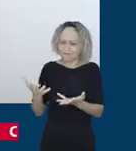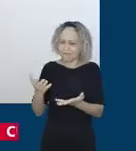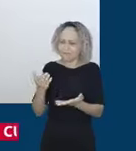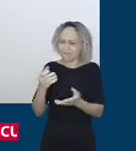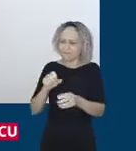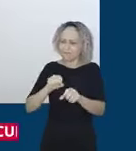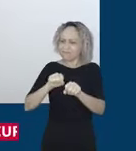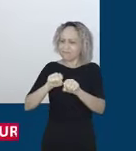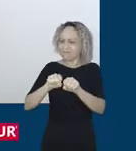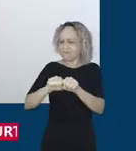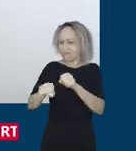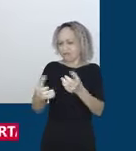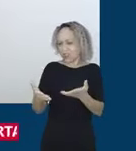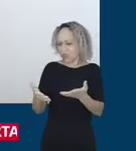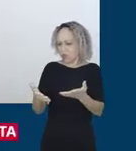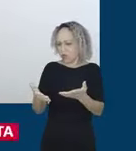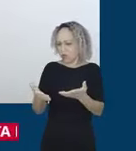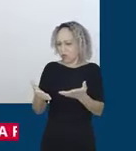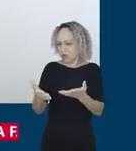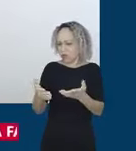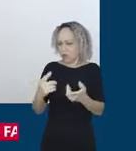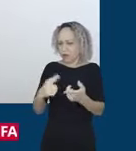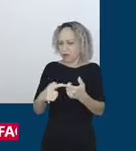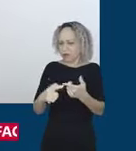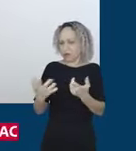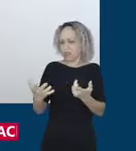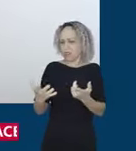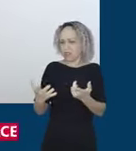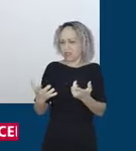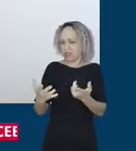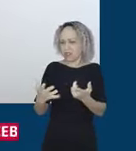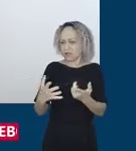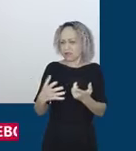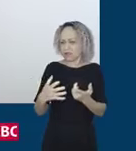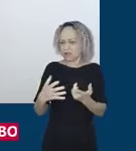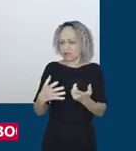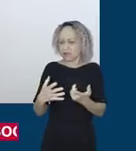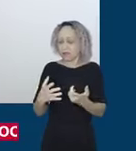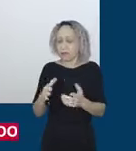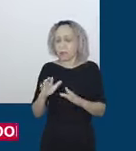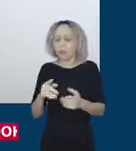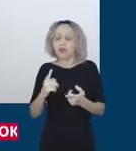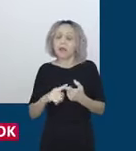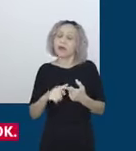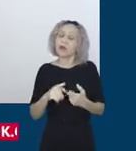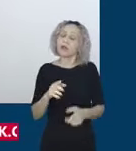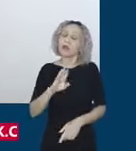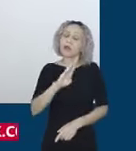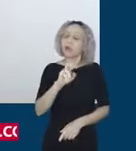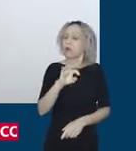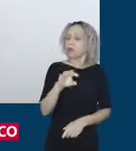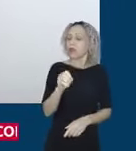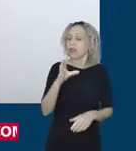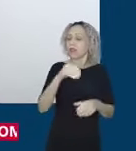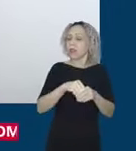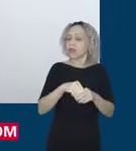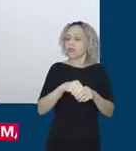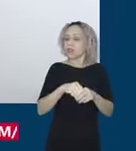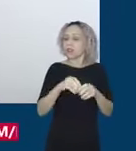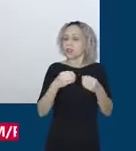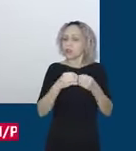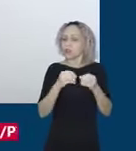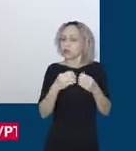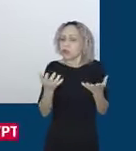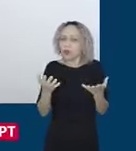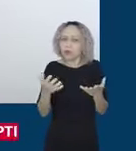sendo sufocado e morreu, simplesmente porque ele estava dentro do shopping não fazendo exatamente nada. Ele perguntou por que estava perseguindo